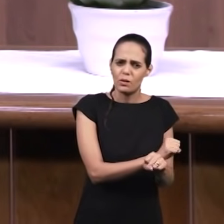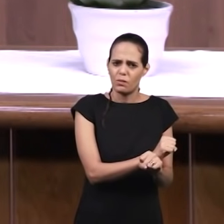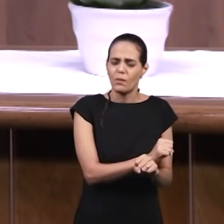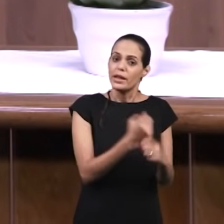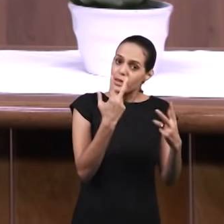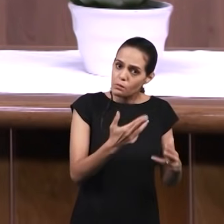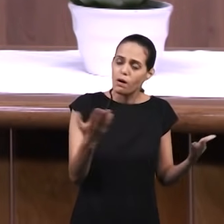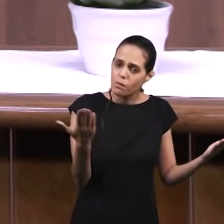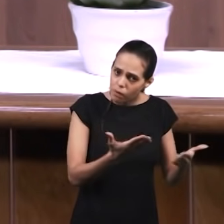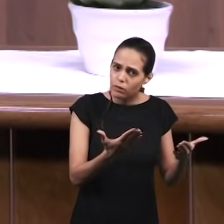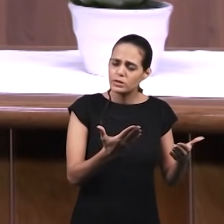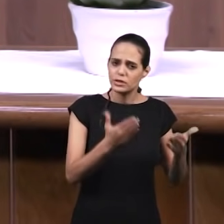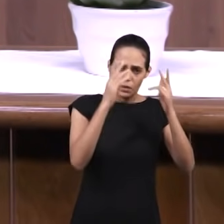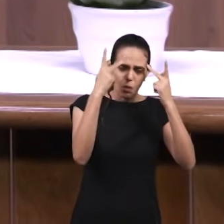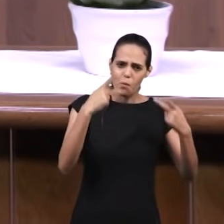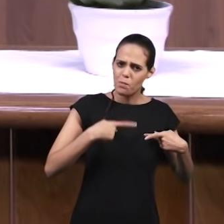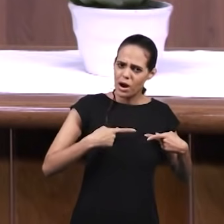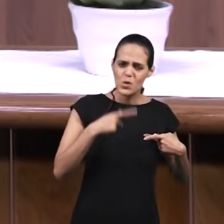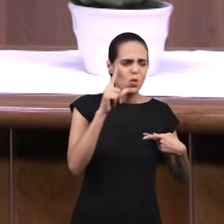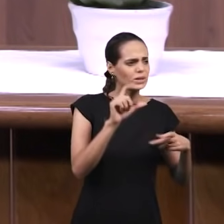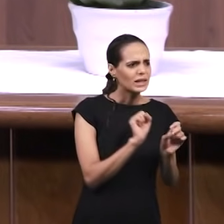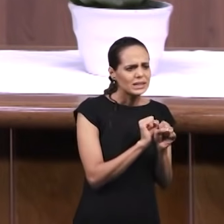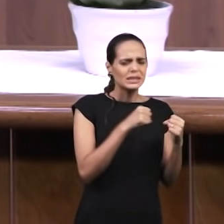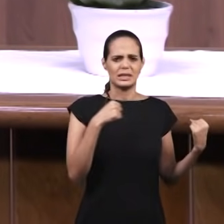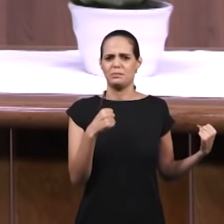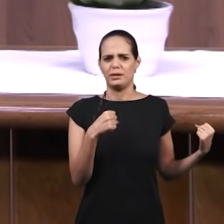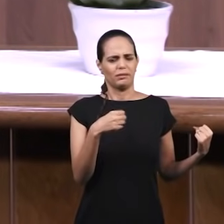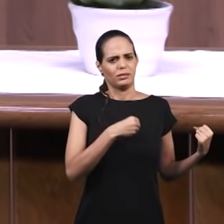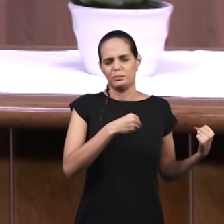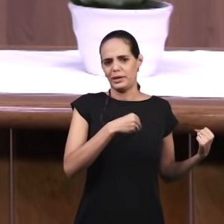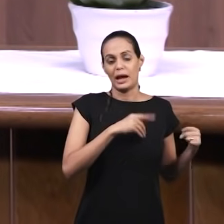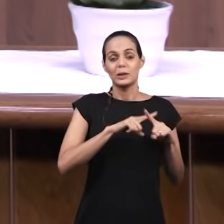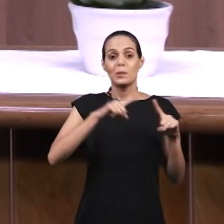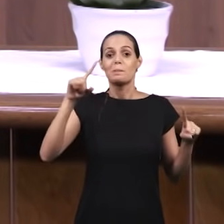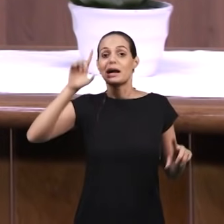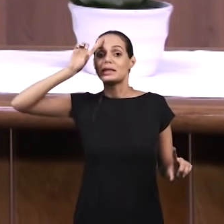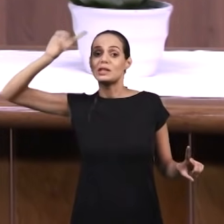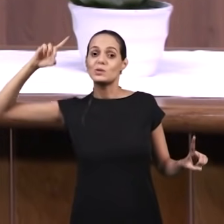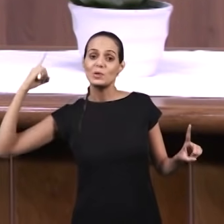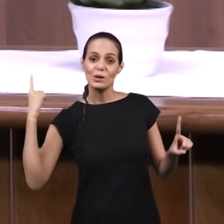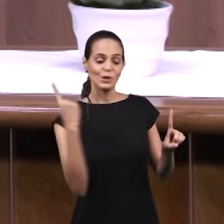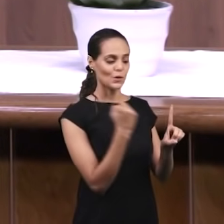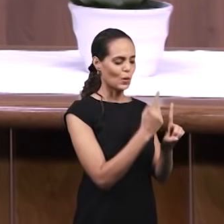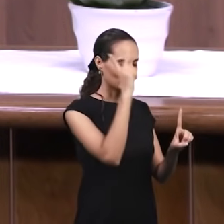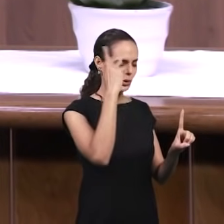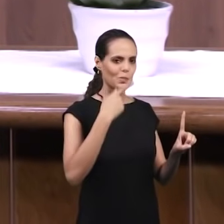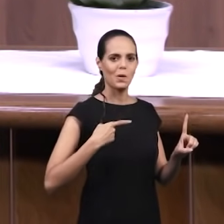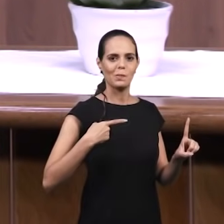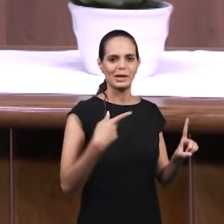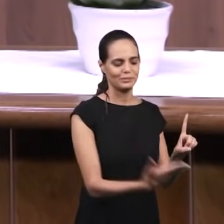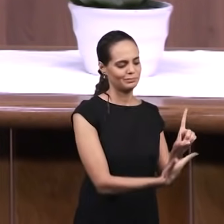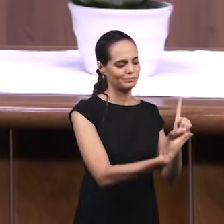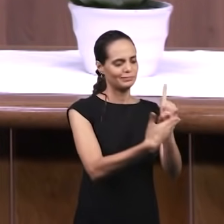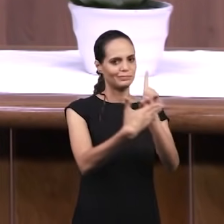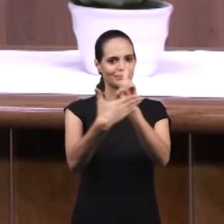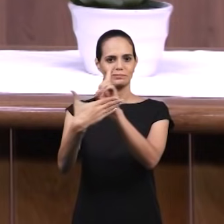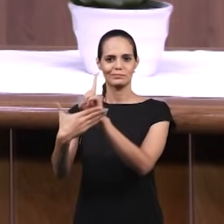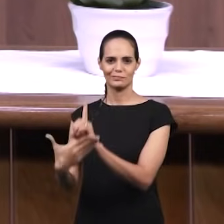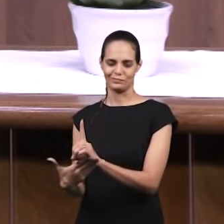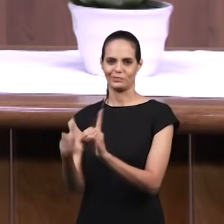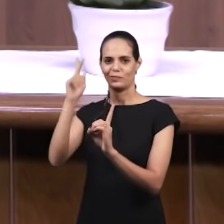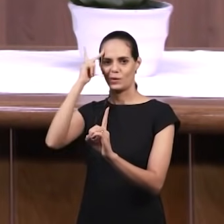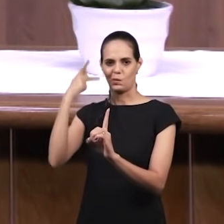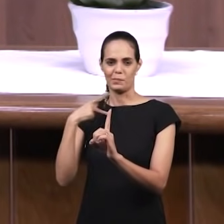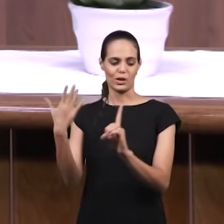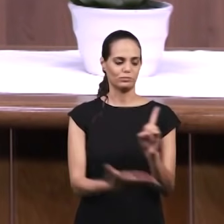não se liberta do pecado. Mas Deus, quando acha o homem, quando Deus encontra o homem, Deus